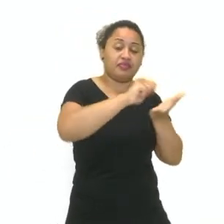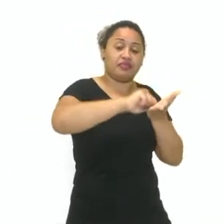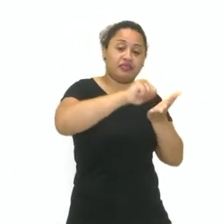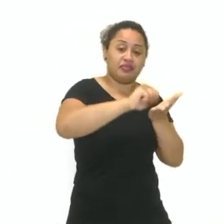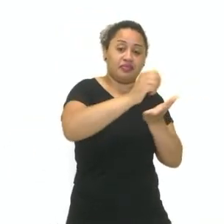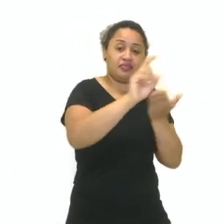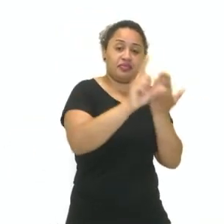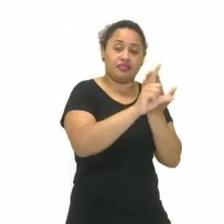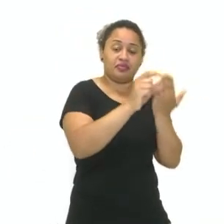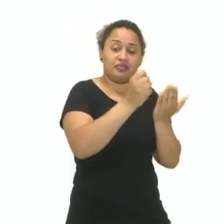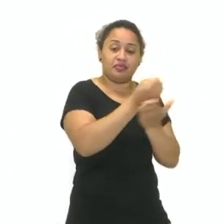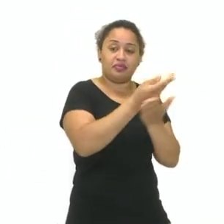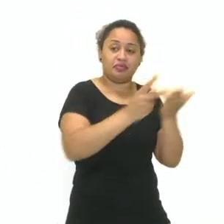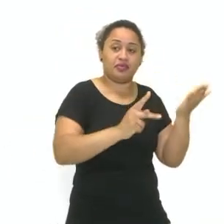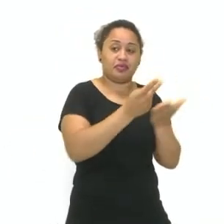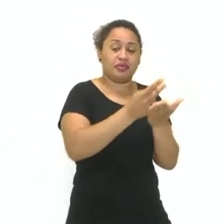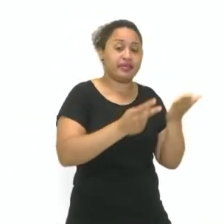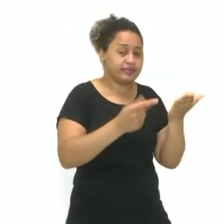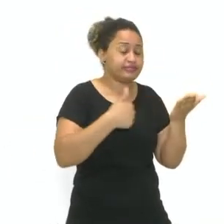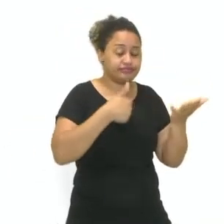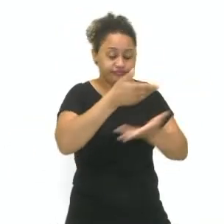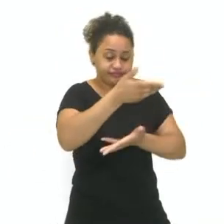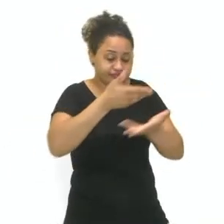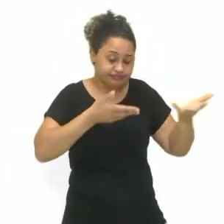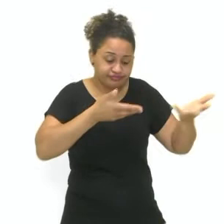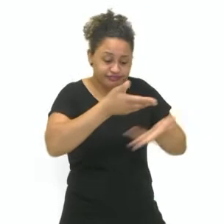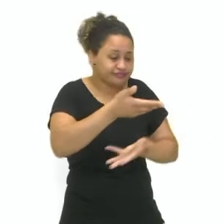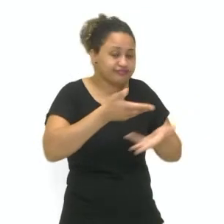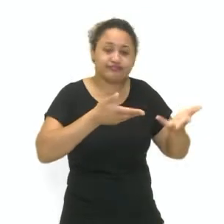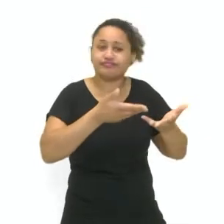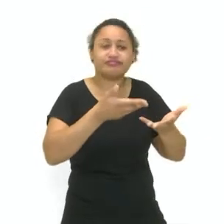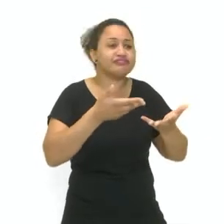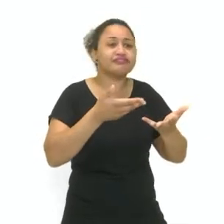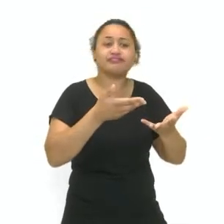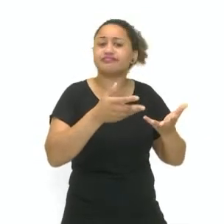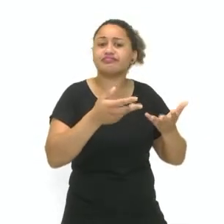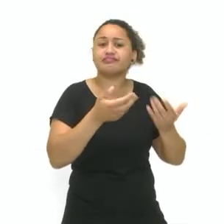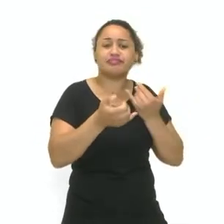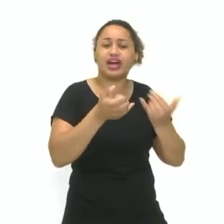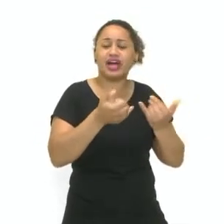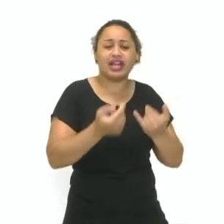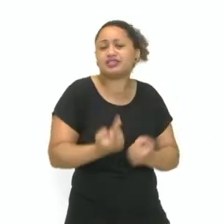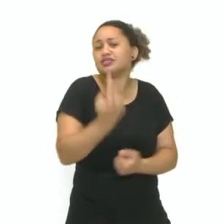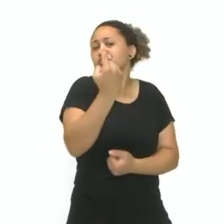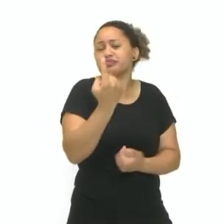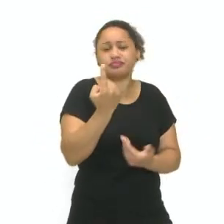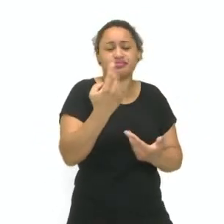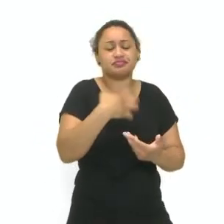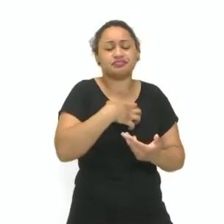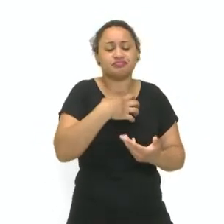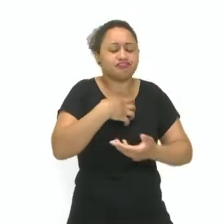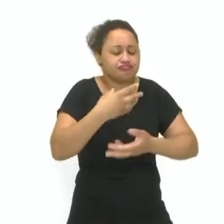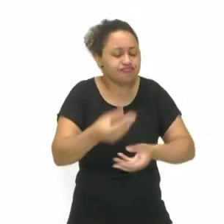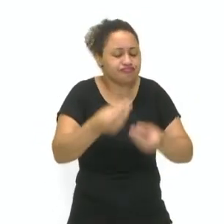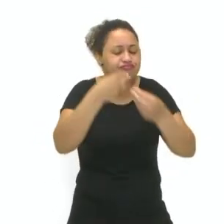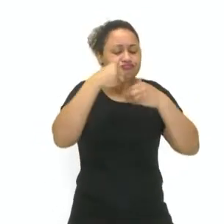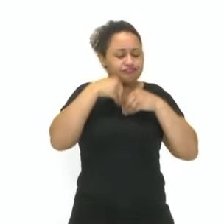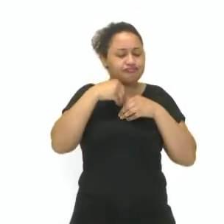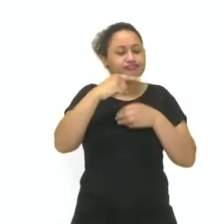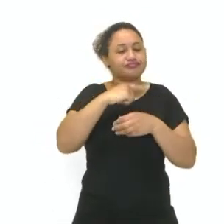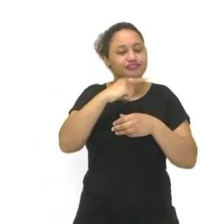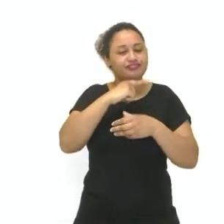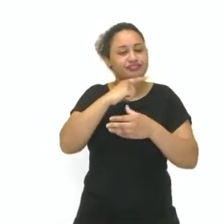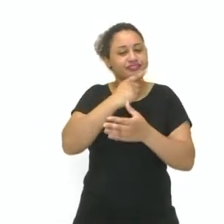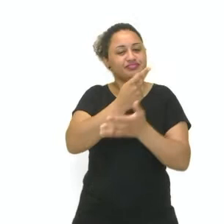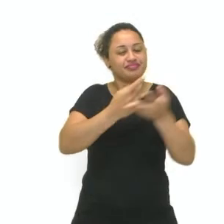e aquilo que é ela própria. Ele se sentirá possuído, danado pela